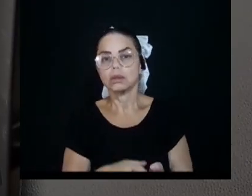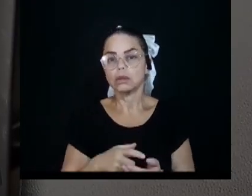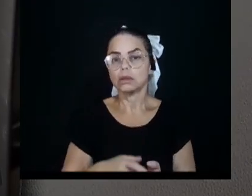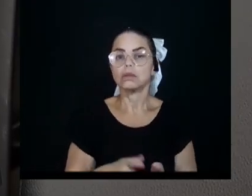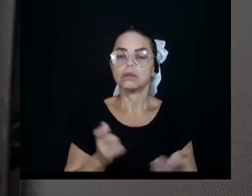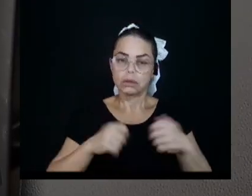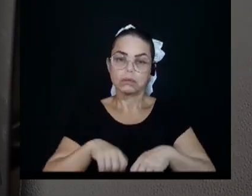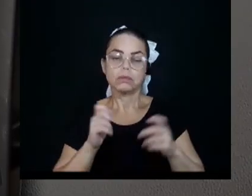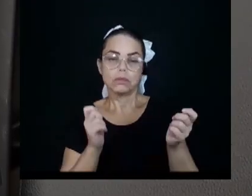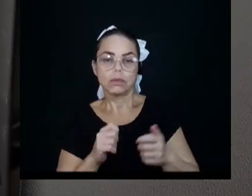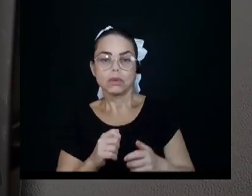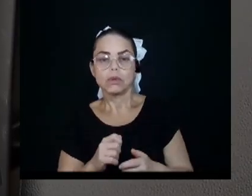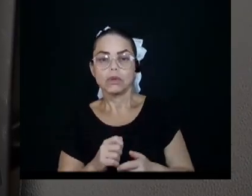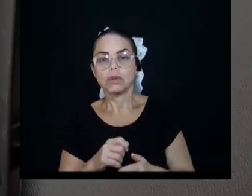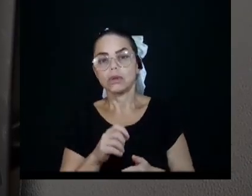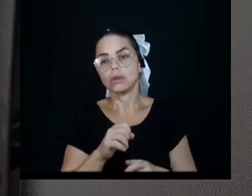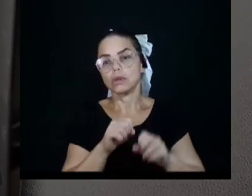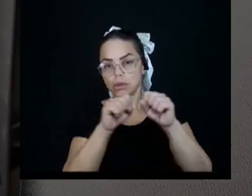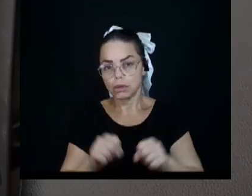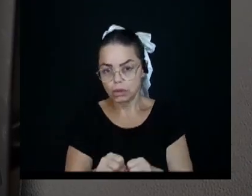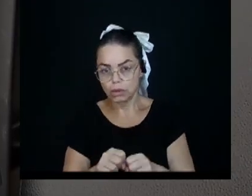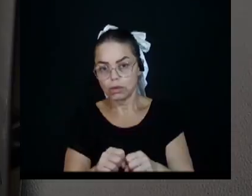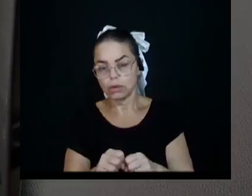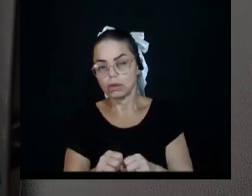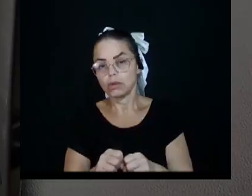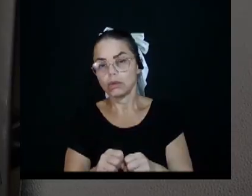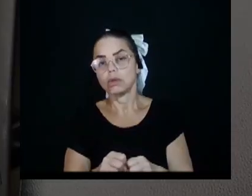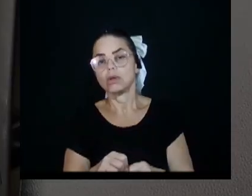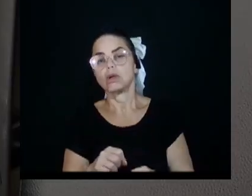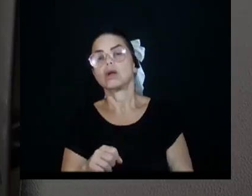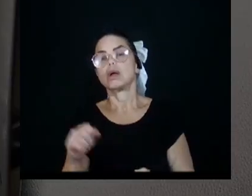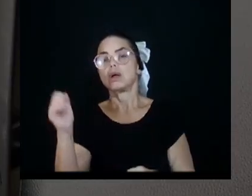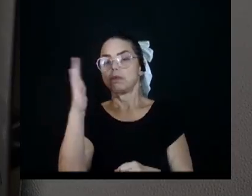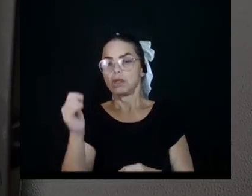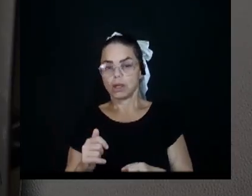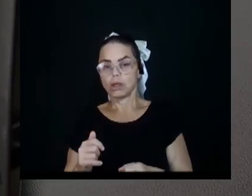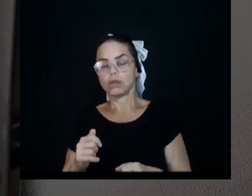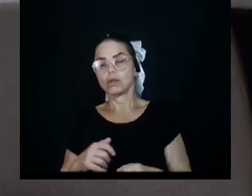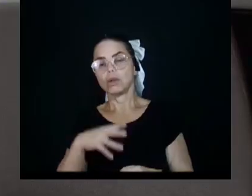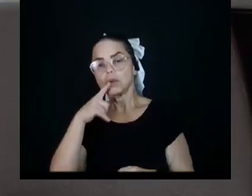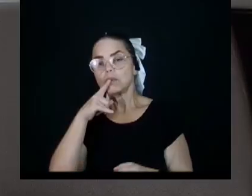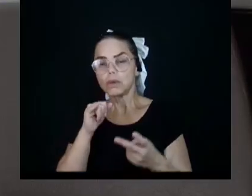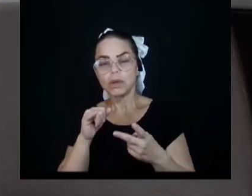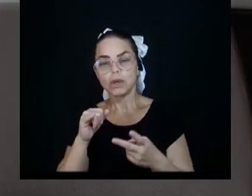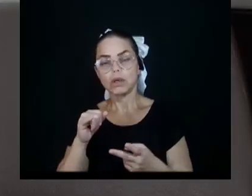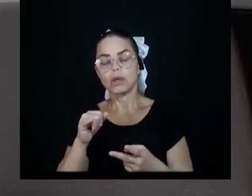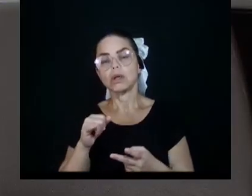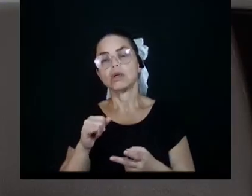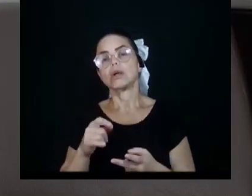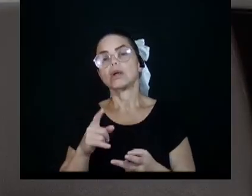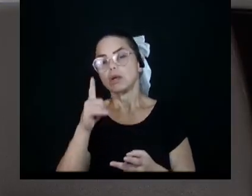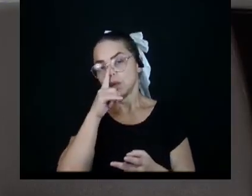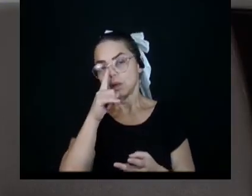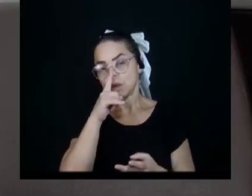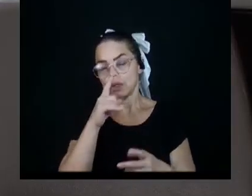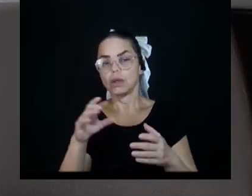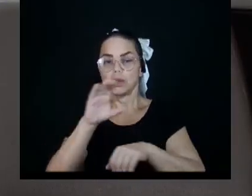um sistema nacional de adoção. Então, o pai e a mãe precisam fazer cursos, precisam mostrar